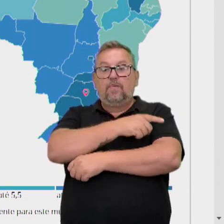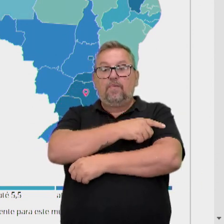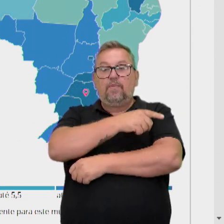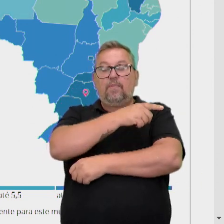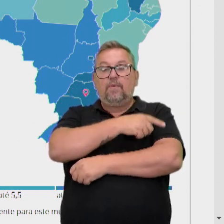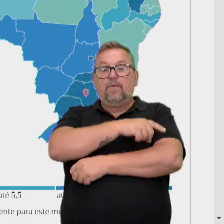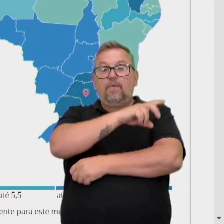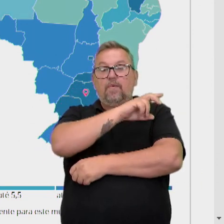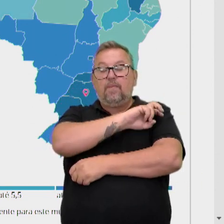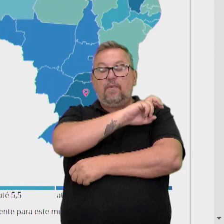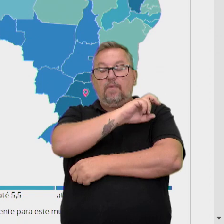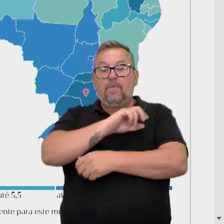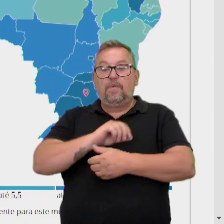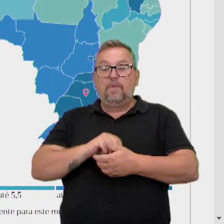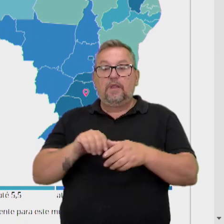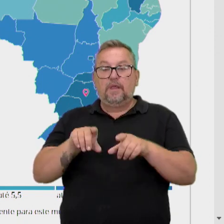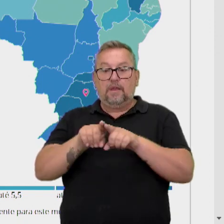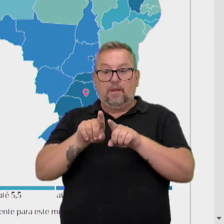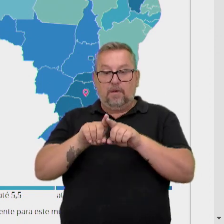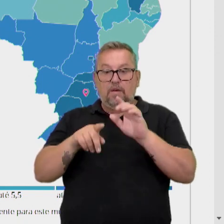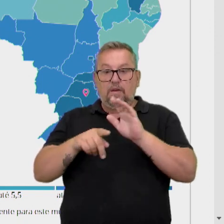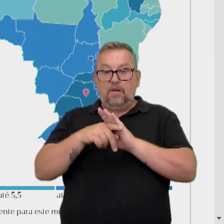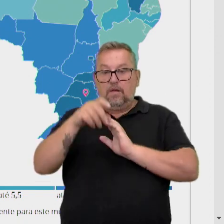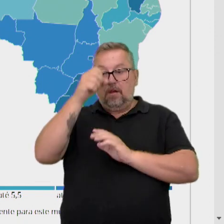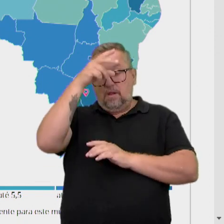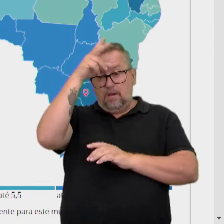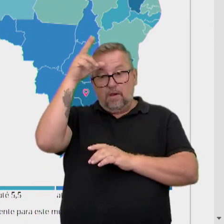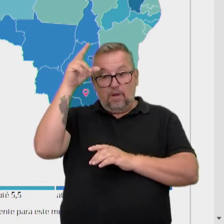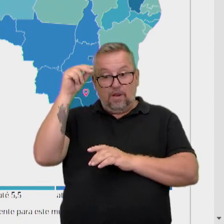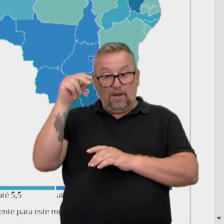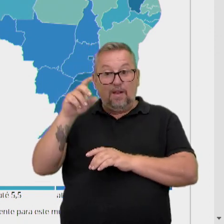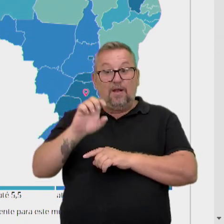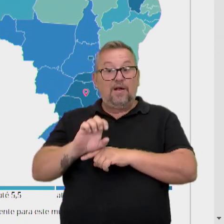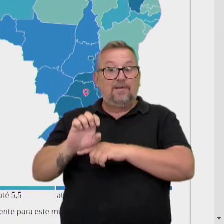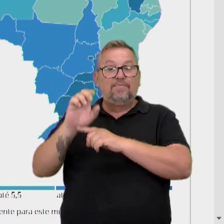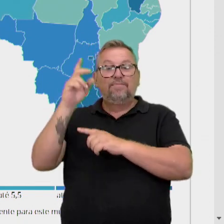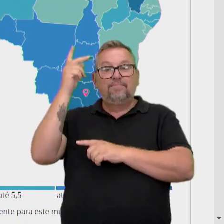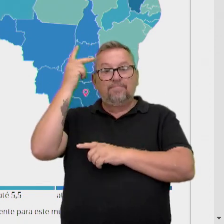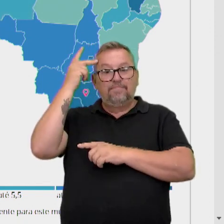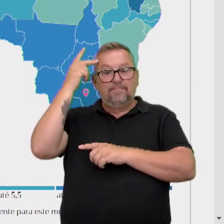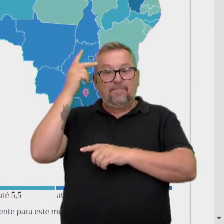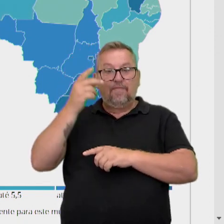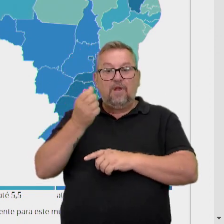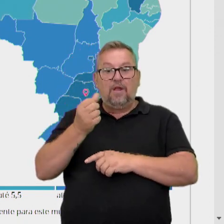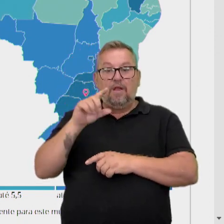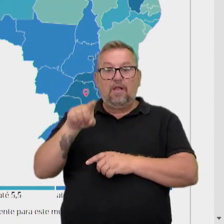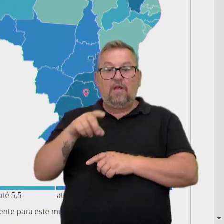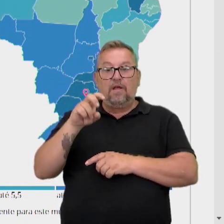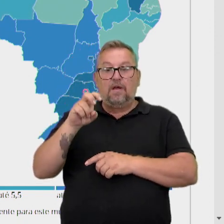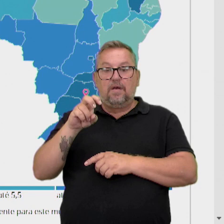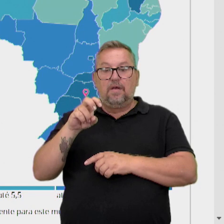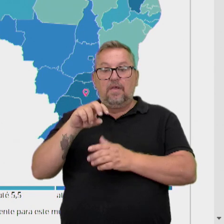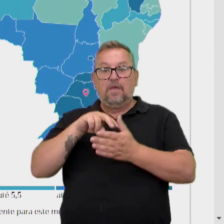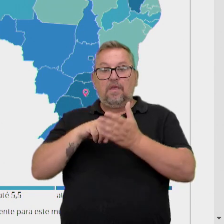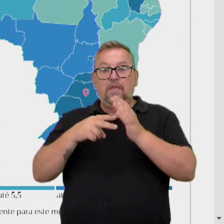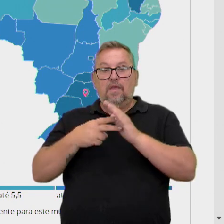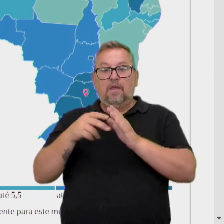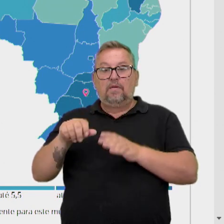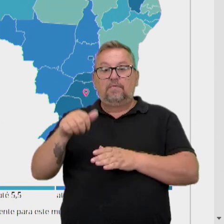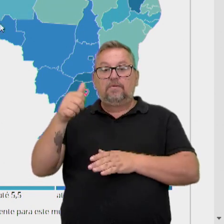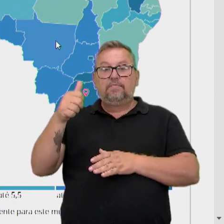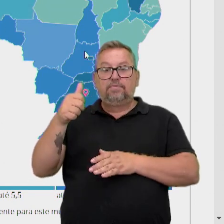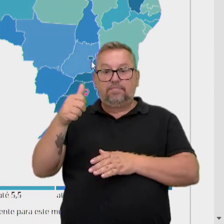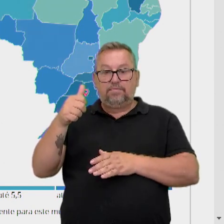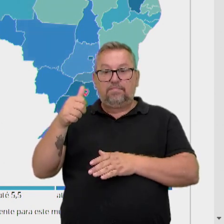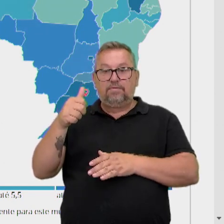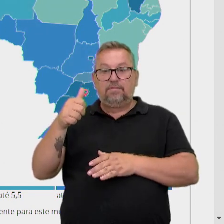do ensino fundamental da rede pública do estado de São Paulo, 6,5, o que ele mostra que está em primeiro no